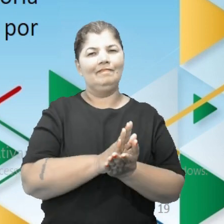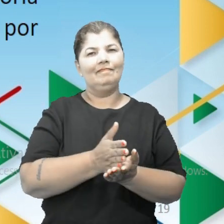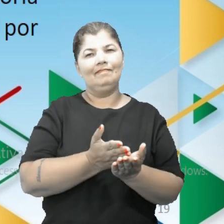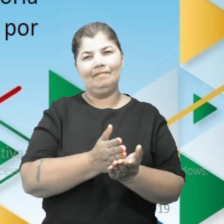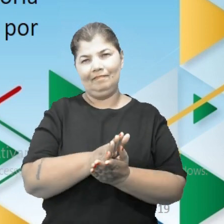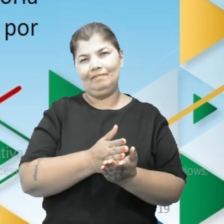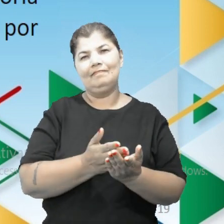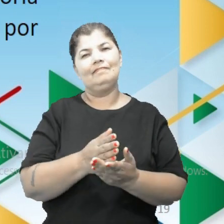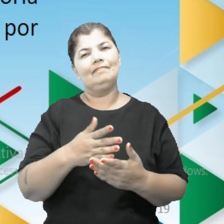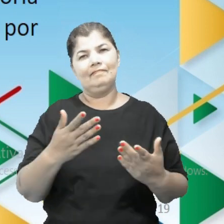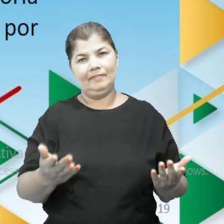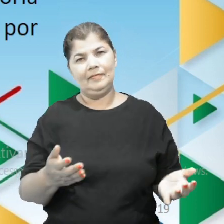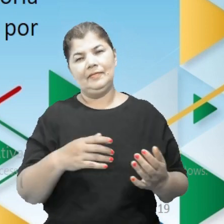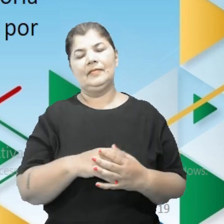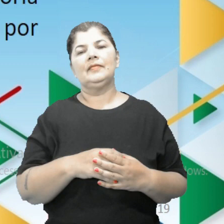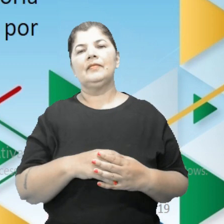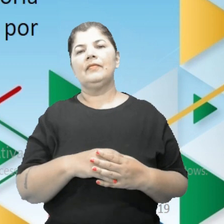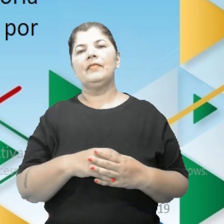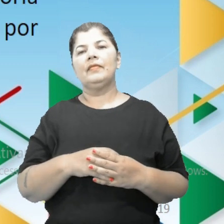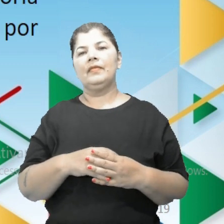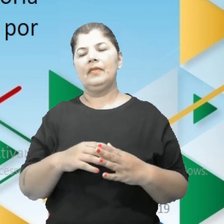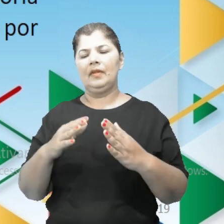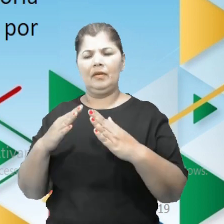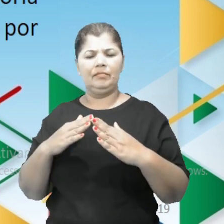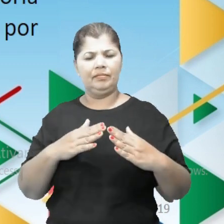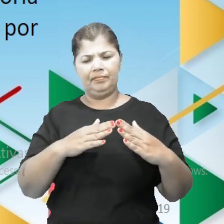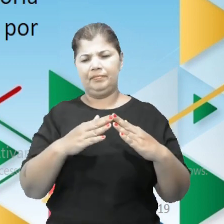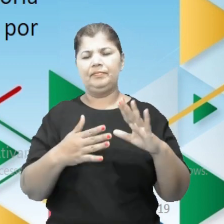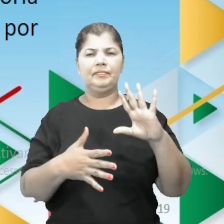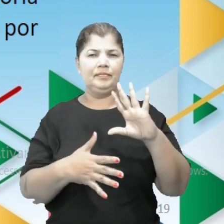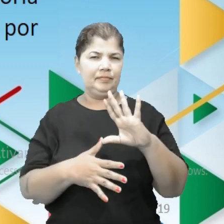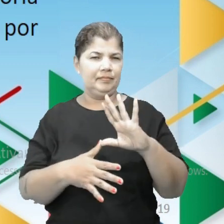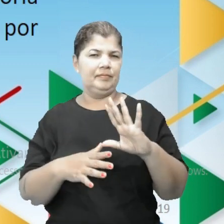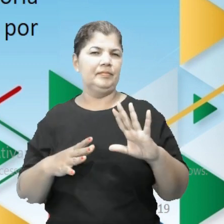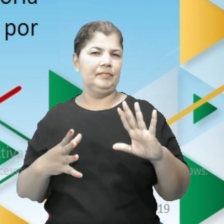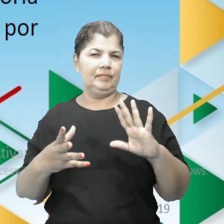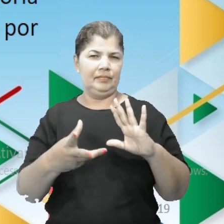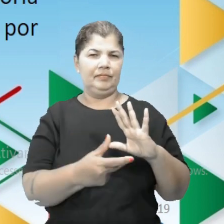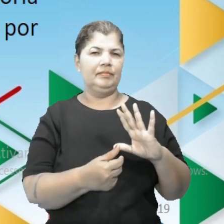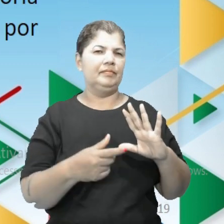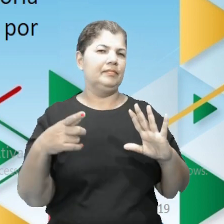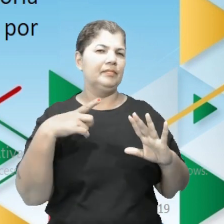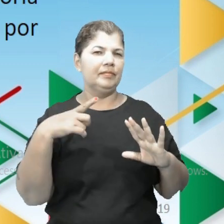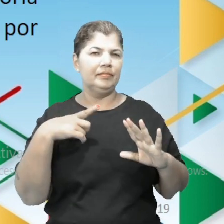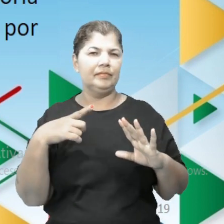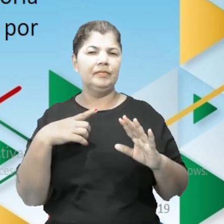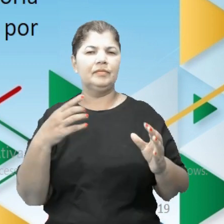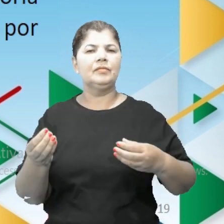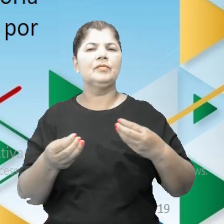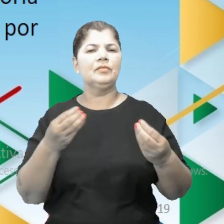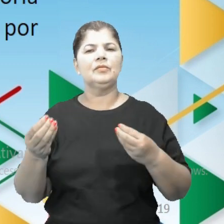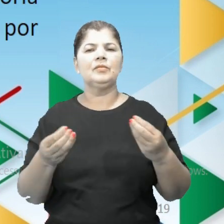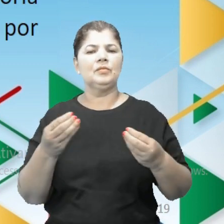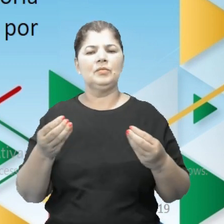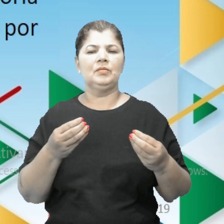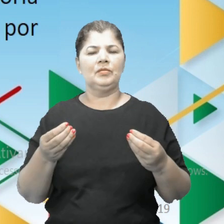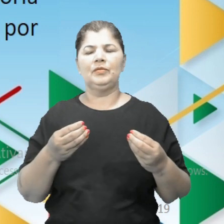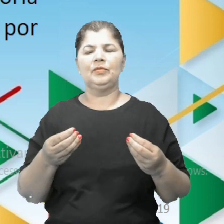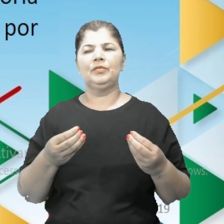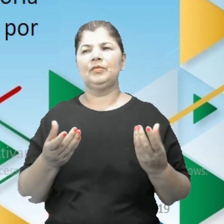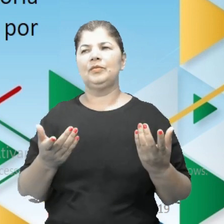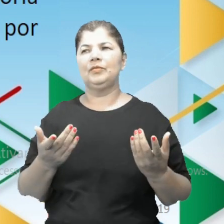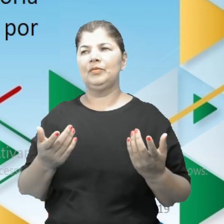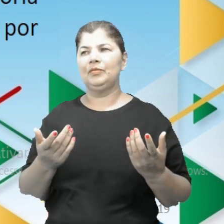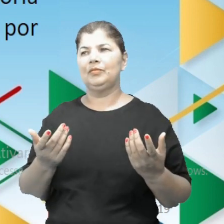América, como todo frustravam a pretensão dos crioulos